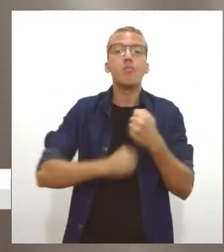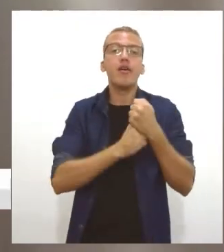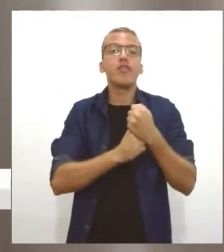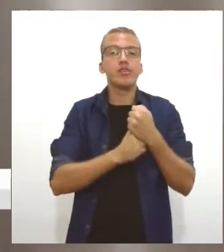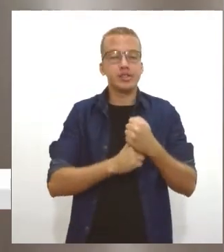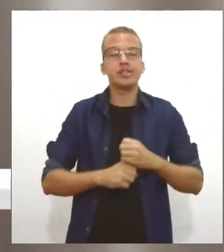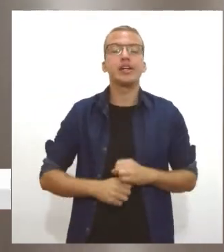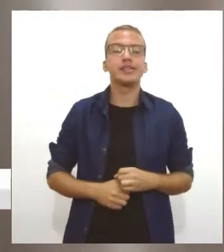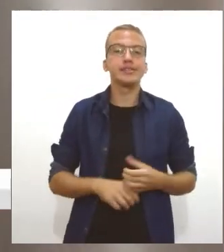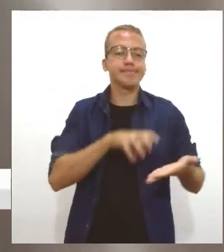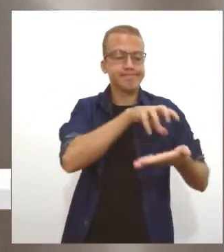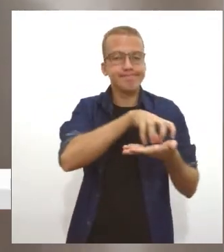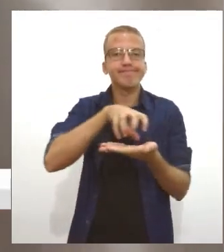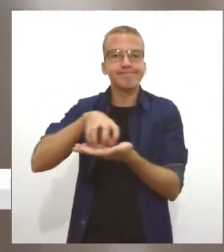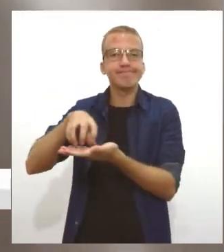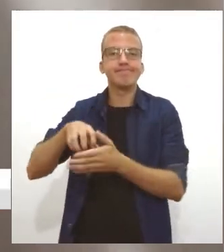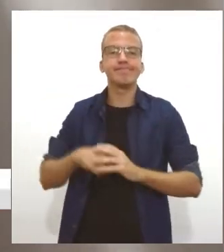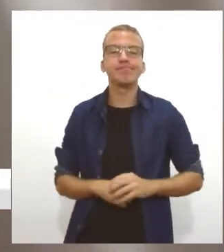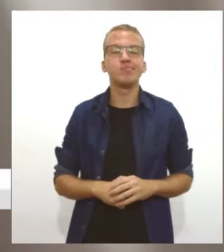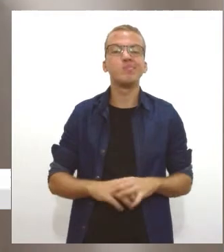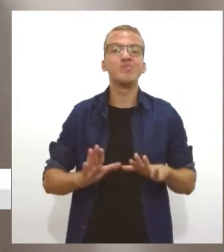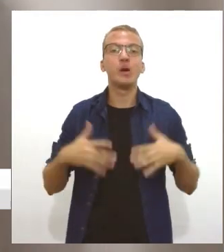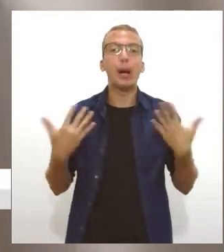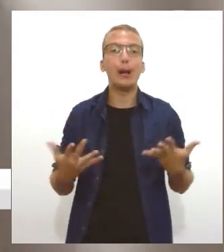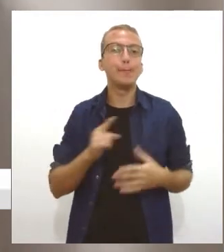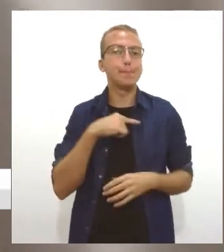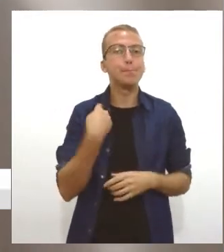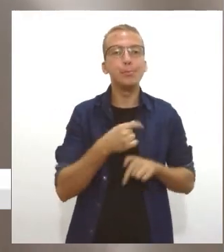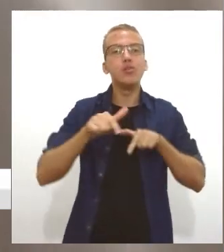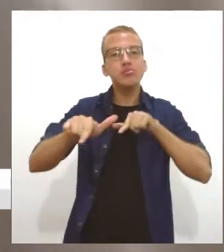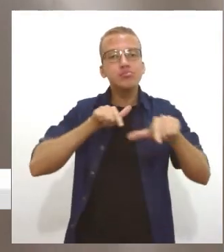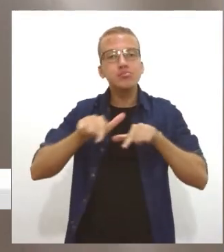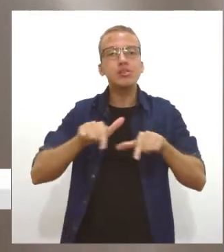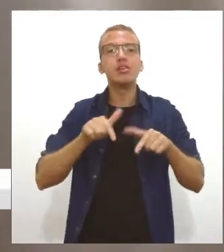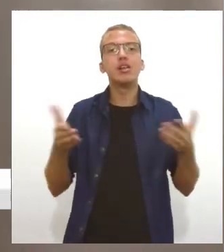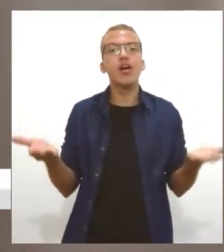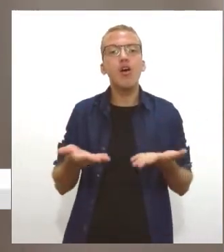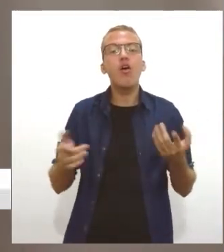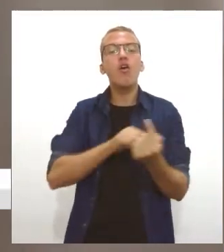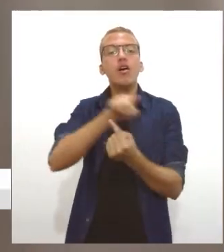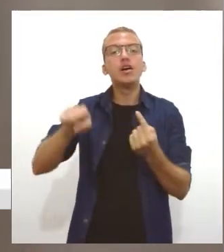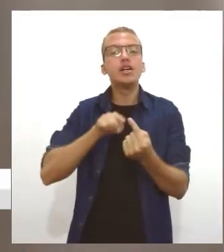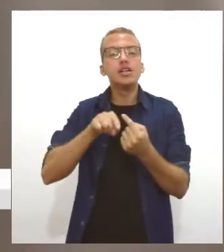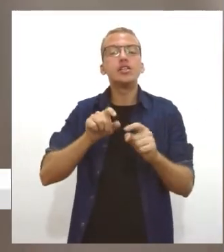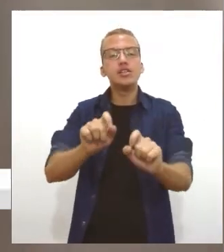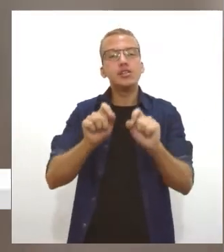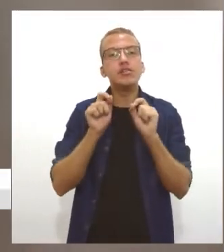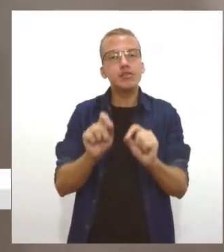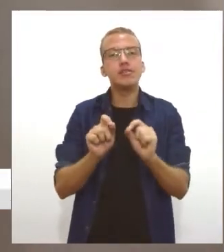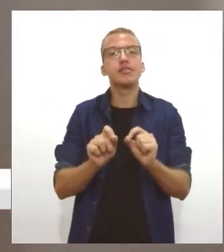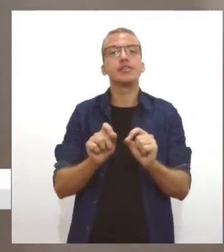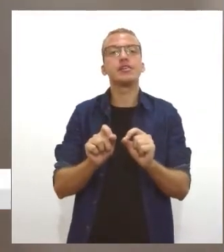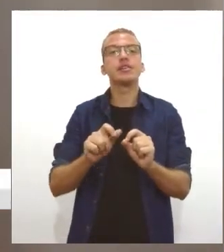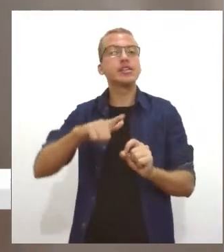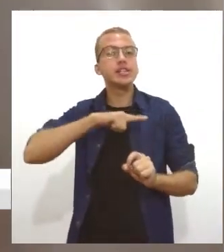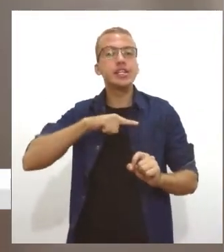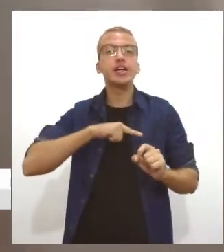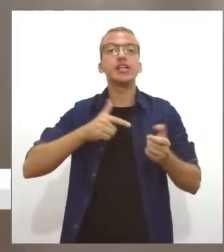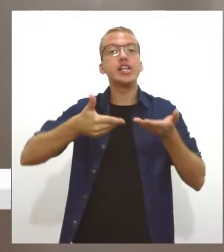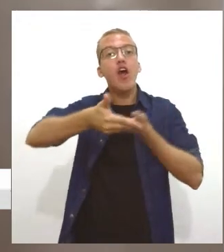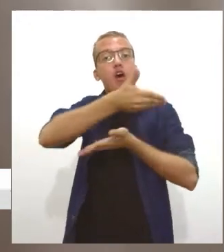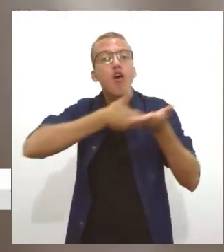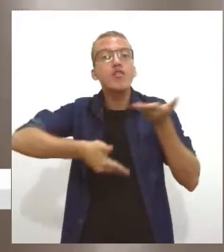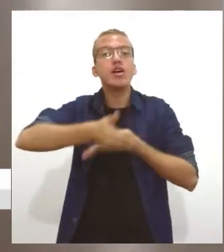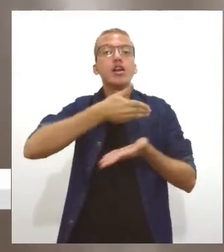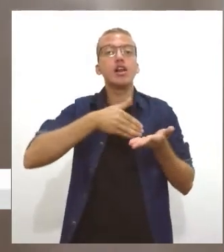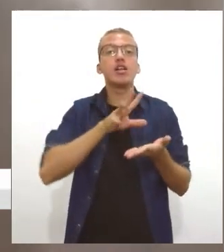efetivamente. Então, nós estamos realizando um trabalho agora para que que haja uma interlocução com o Poder Judiciário, com o